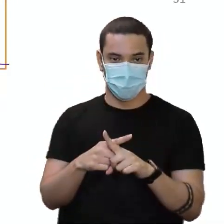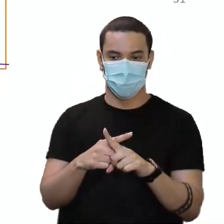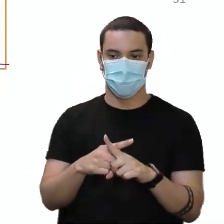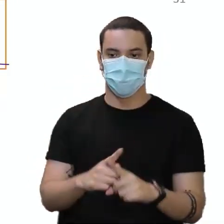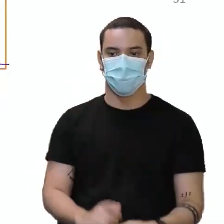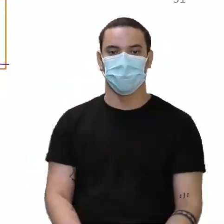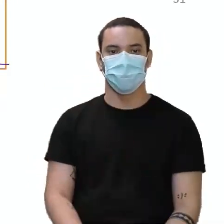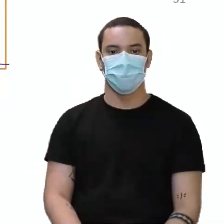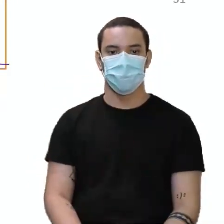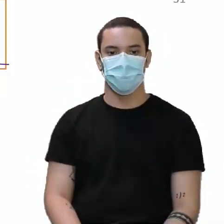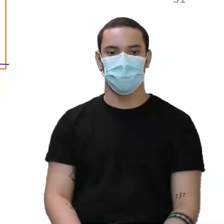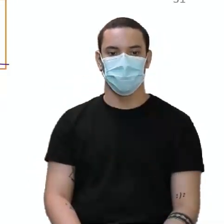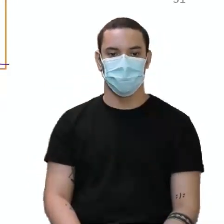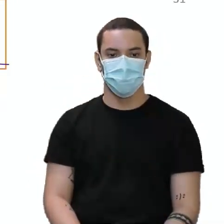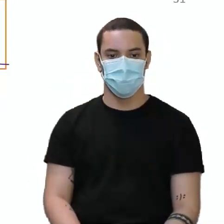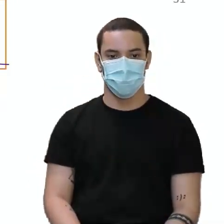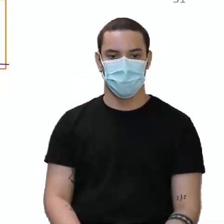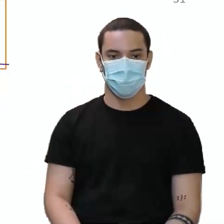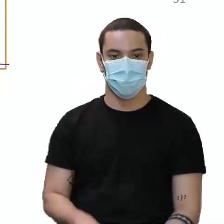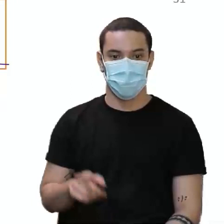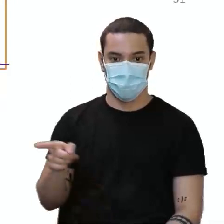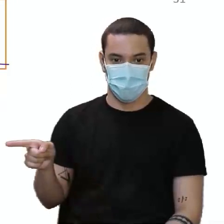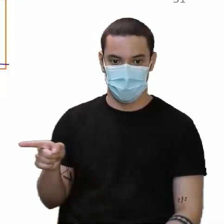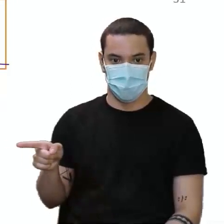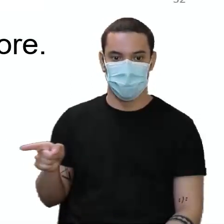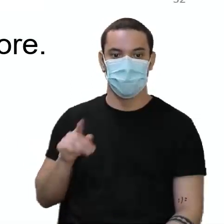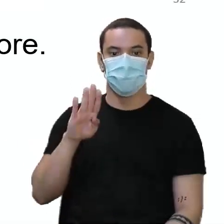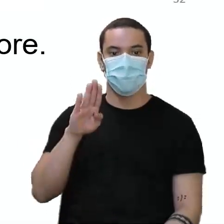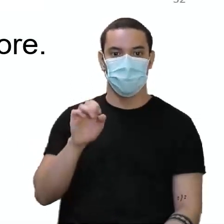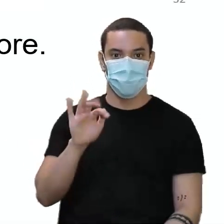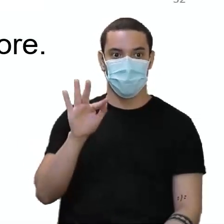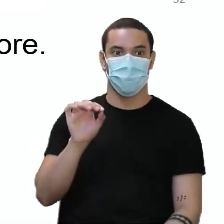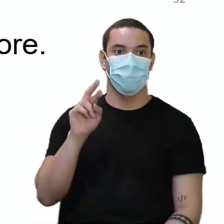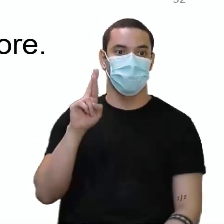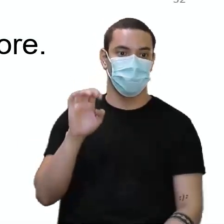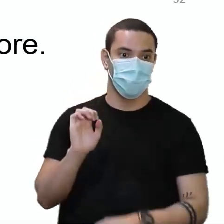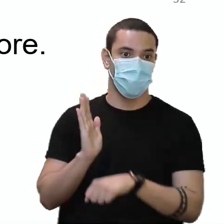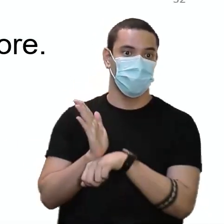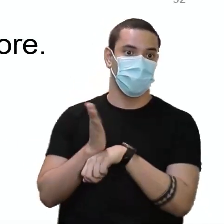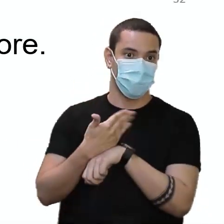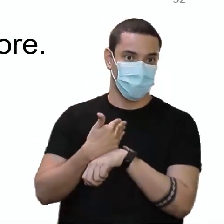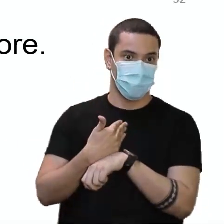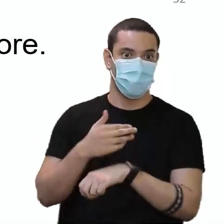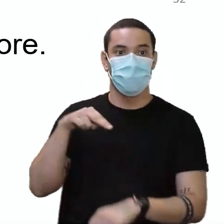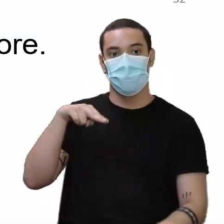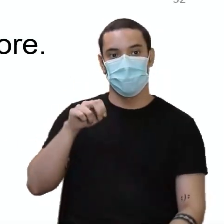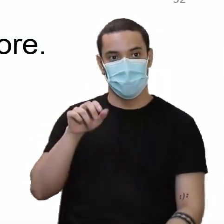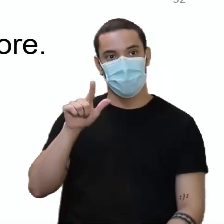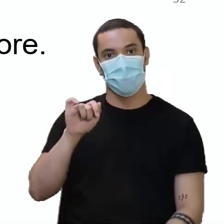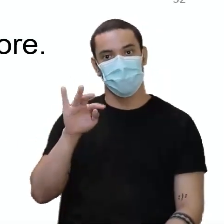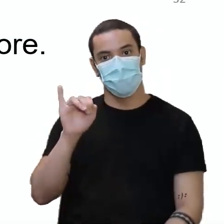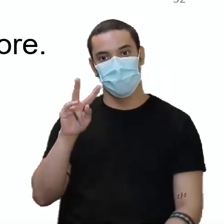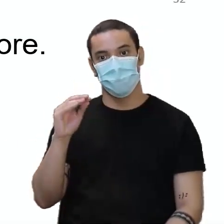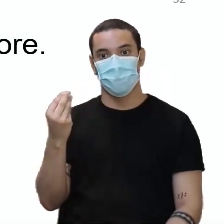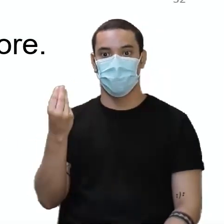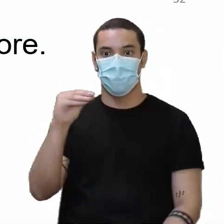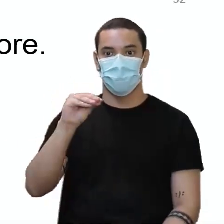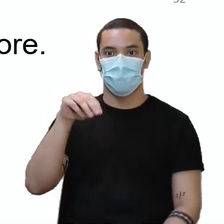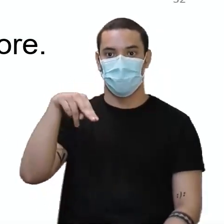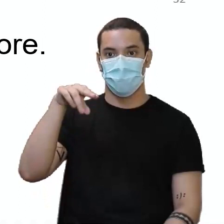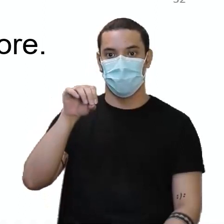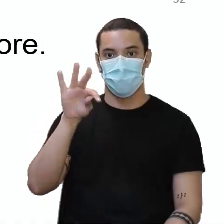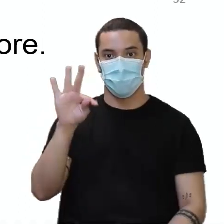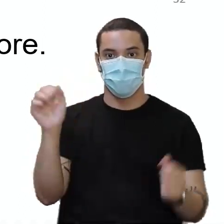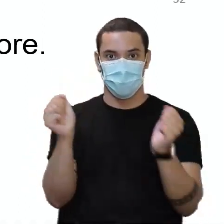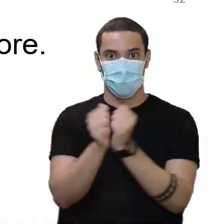muito bem? Aqui não é until, aqui é before, antes da competição. Aí na negação você já sabe, só colocar o not depois do seu verbo auxiliar,